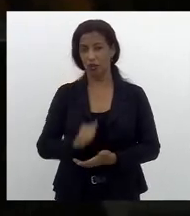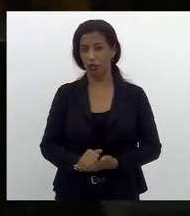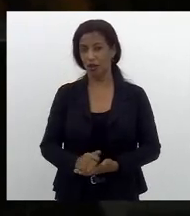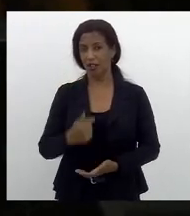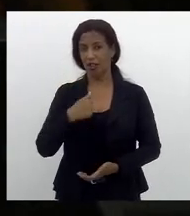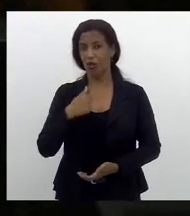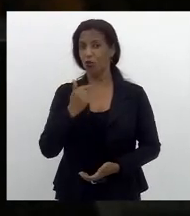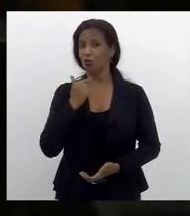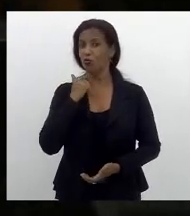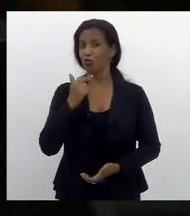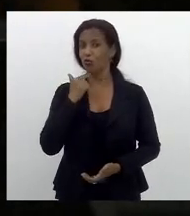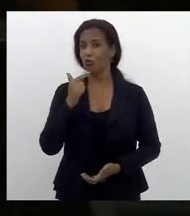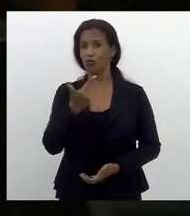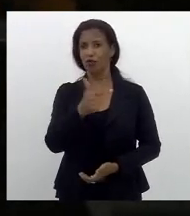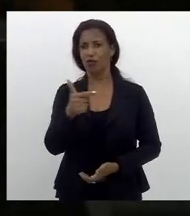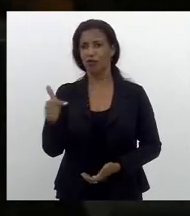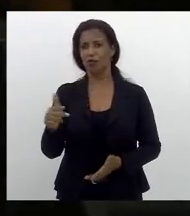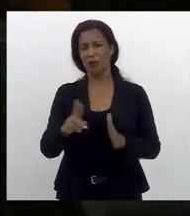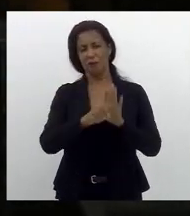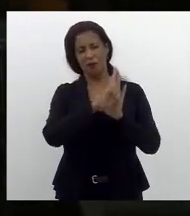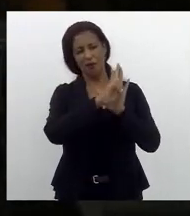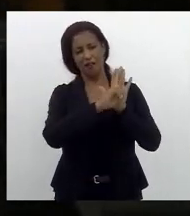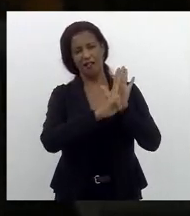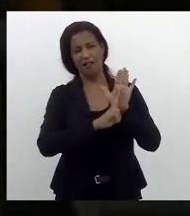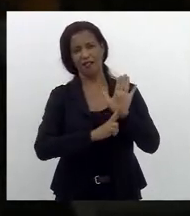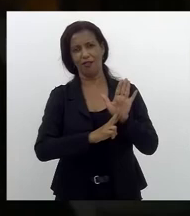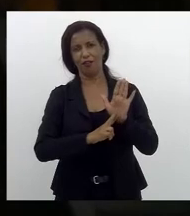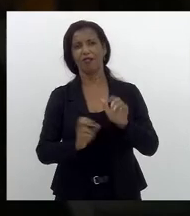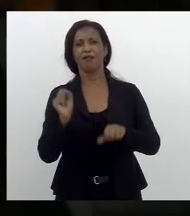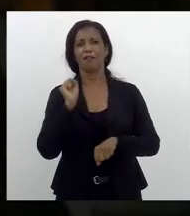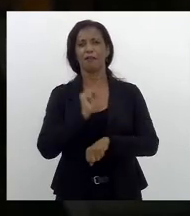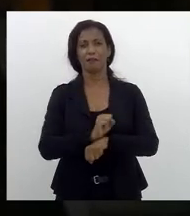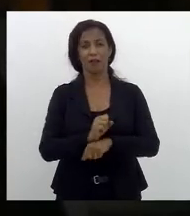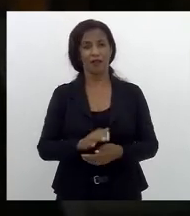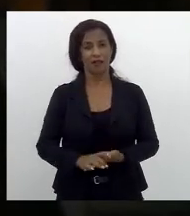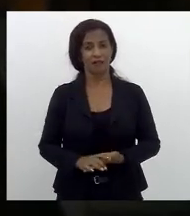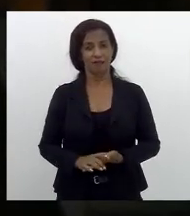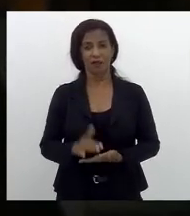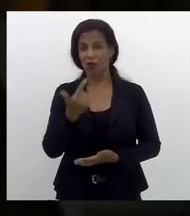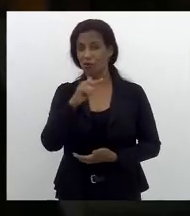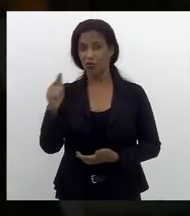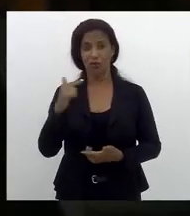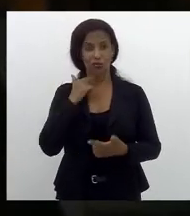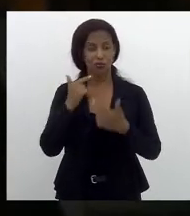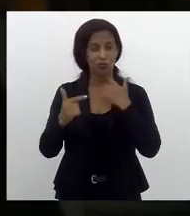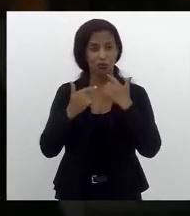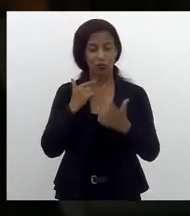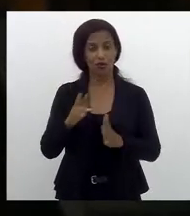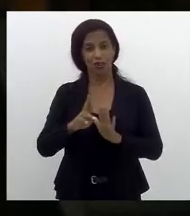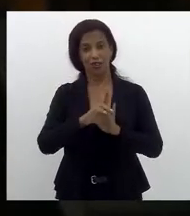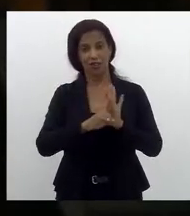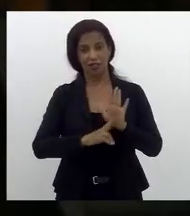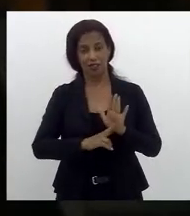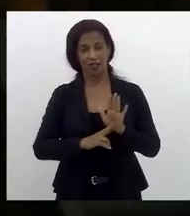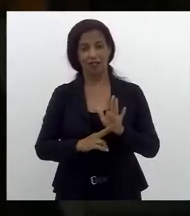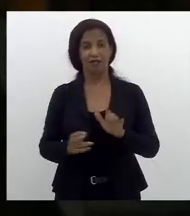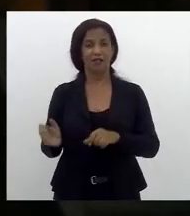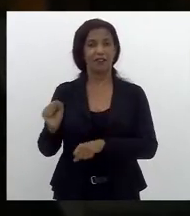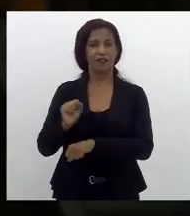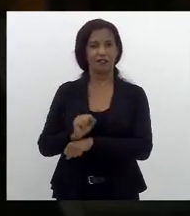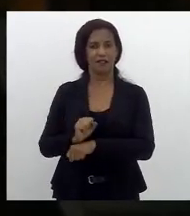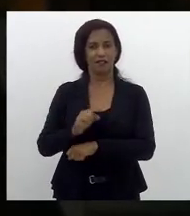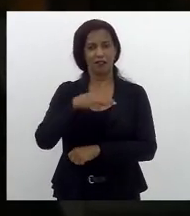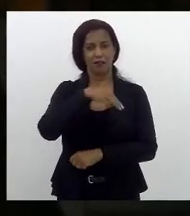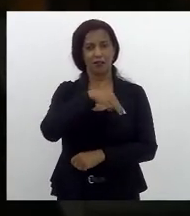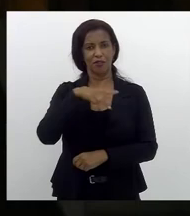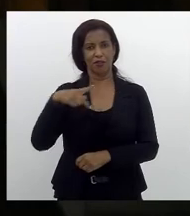dúvida alguma onde meu relatório vai parar. Sem dúvida nenhuma, esse relatório vai parar no